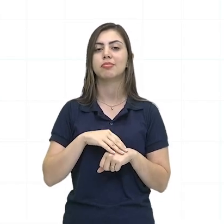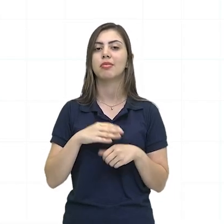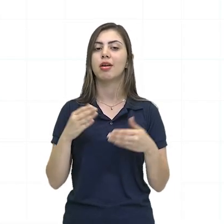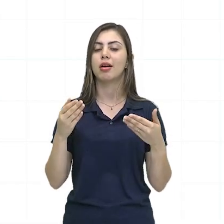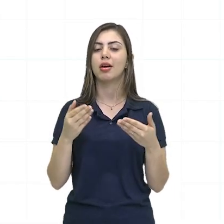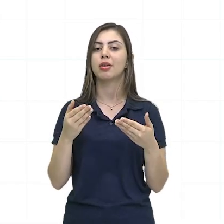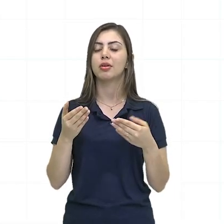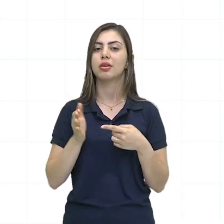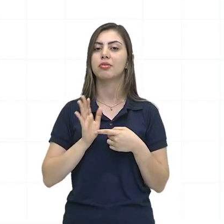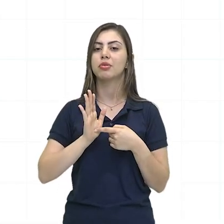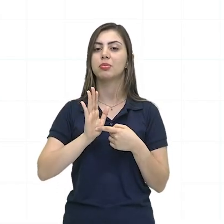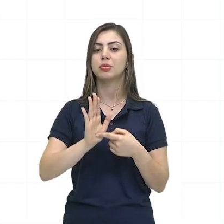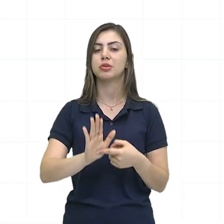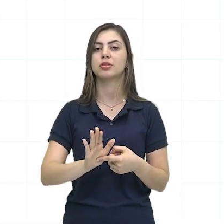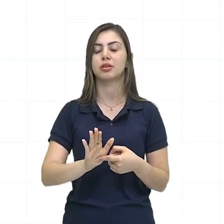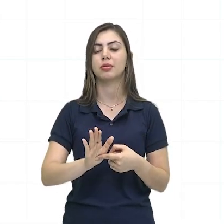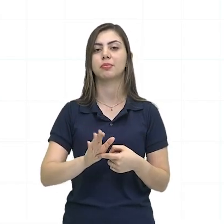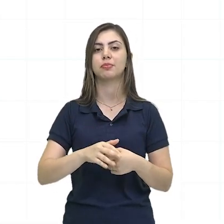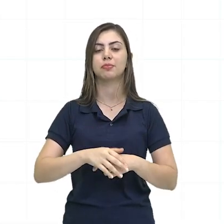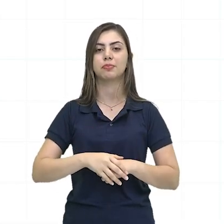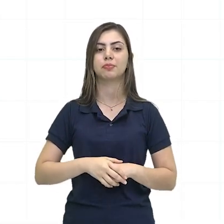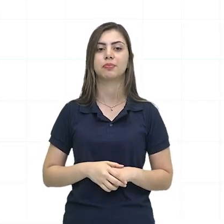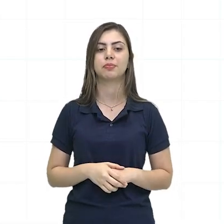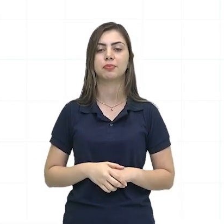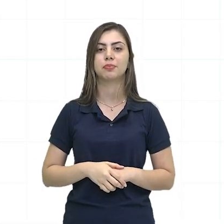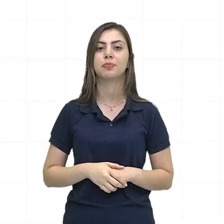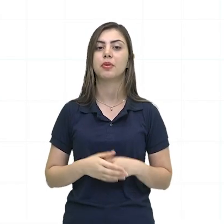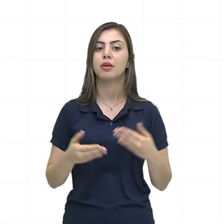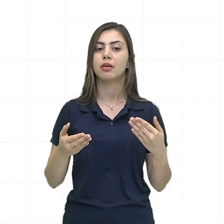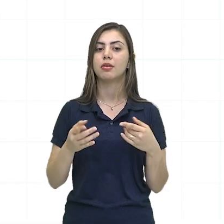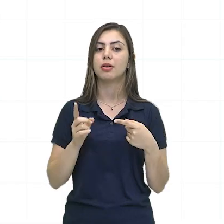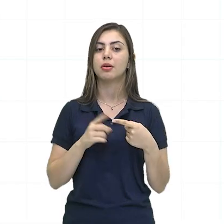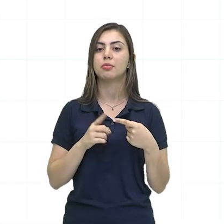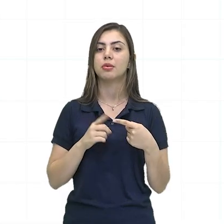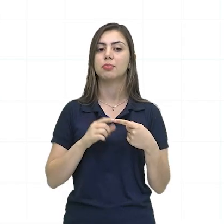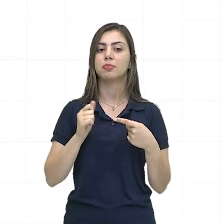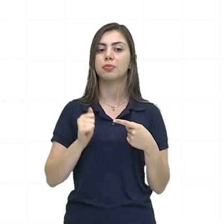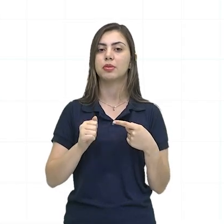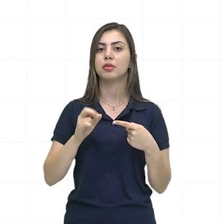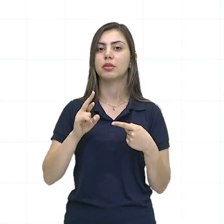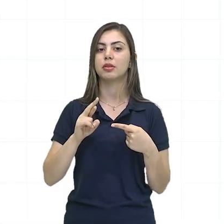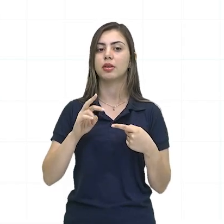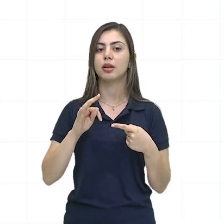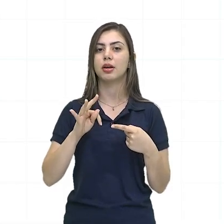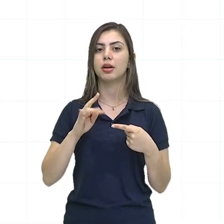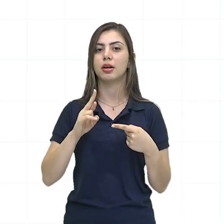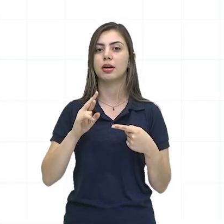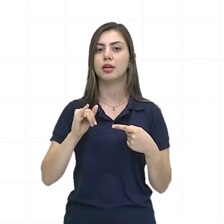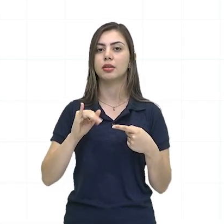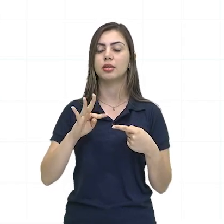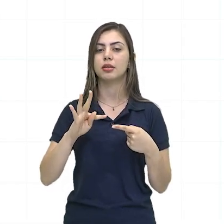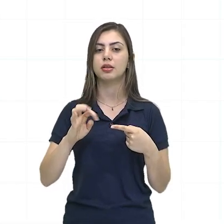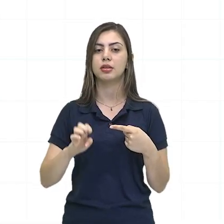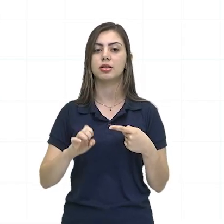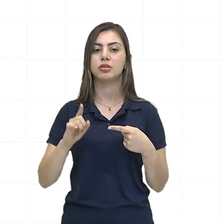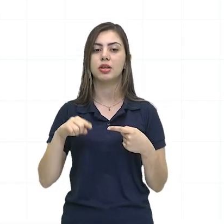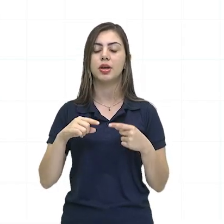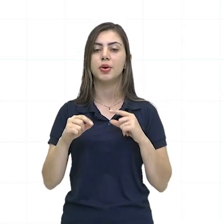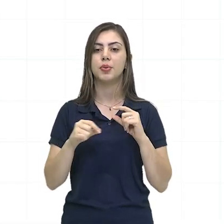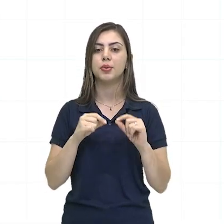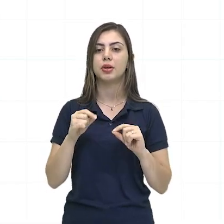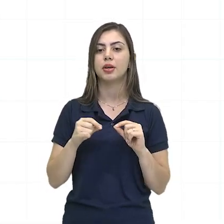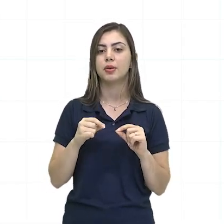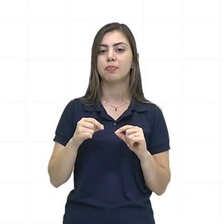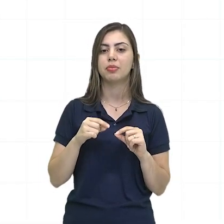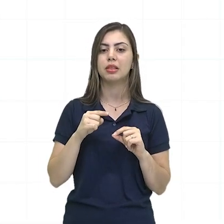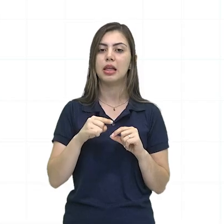articulações também é algo muito importante. E a primeira delas é a artrite. A artrite é uma inflamação